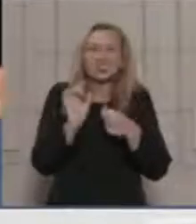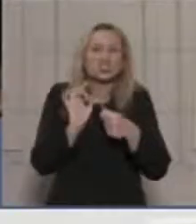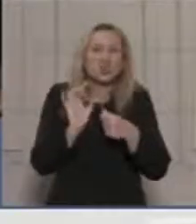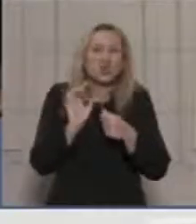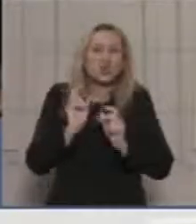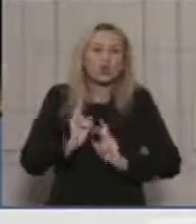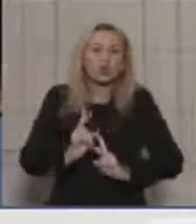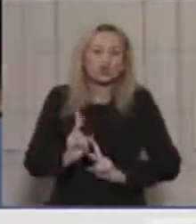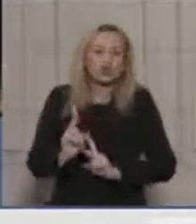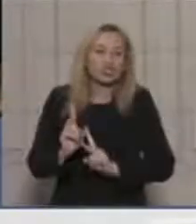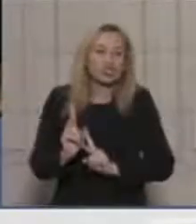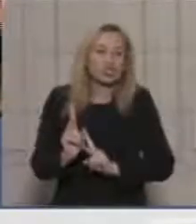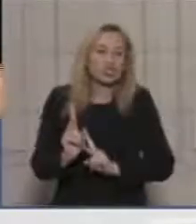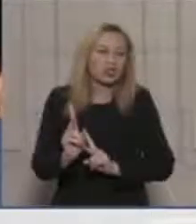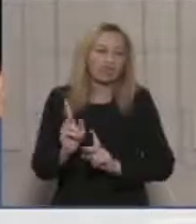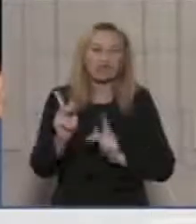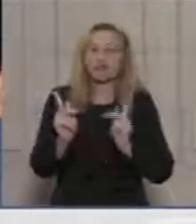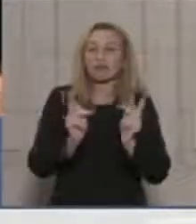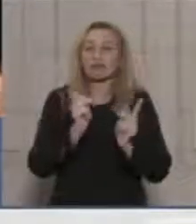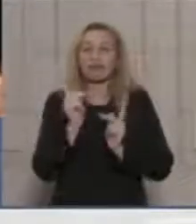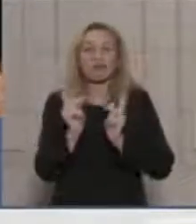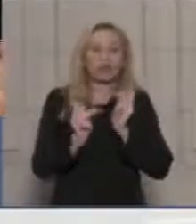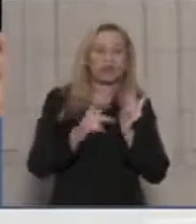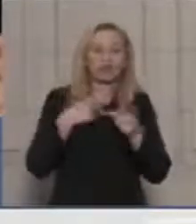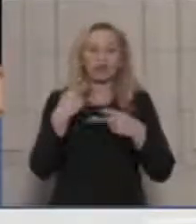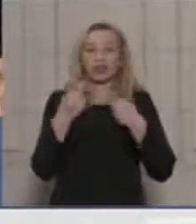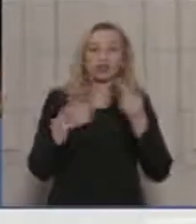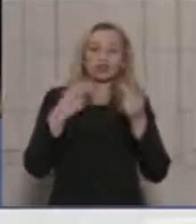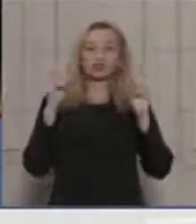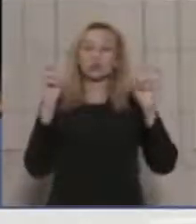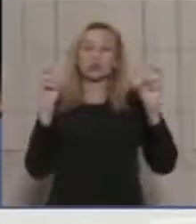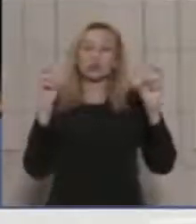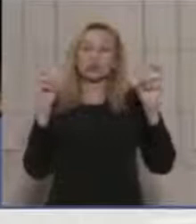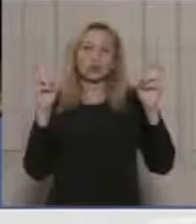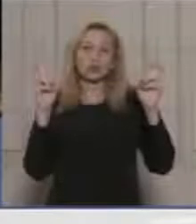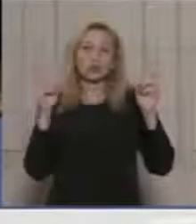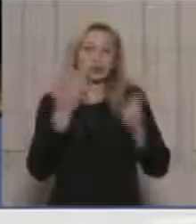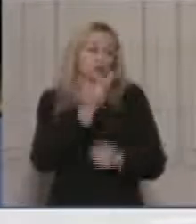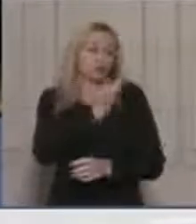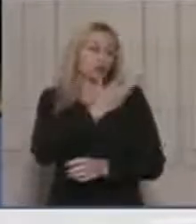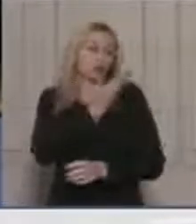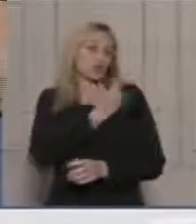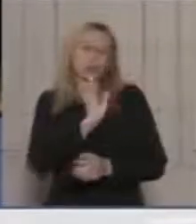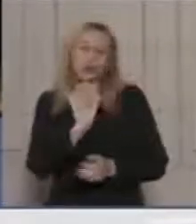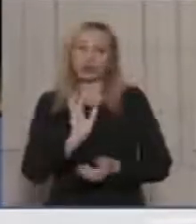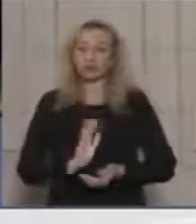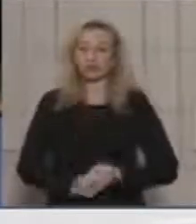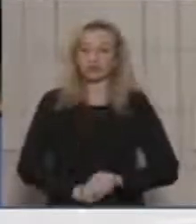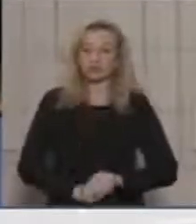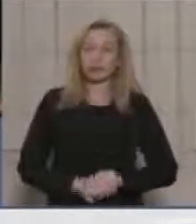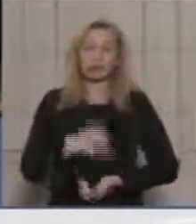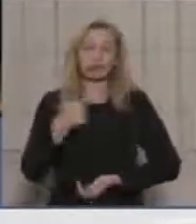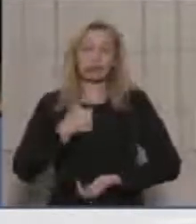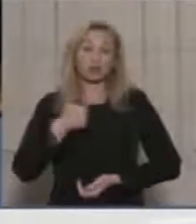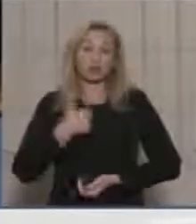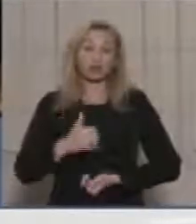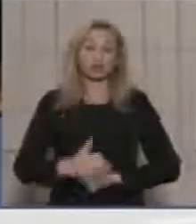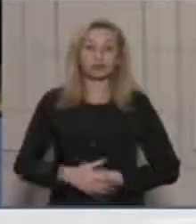continuar polemizando naqueles temas do preconceito. Primeiro,